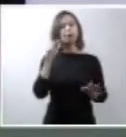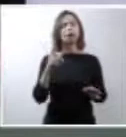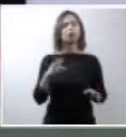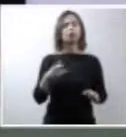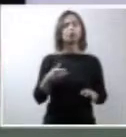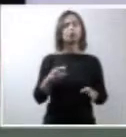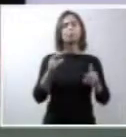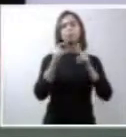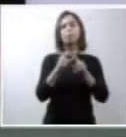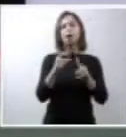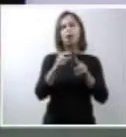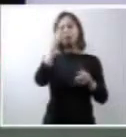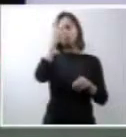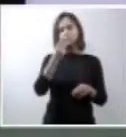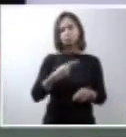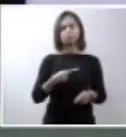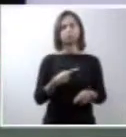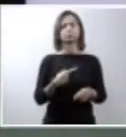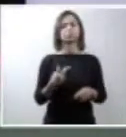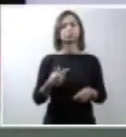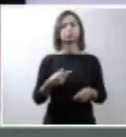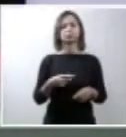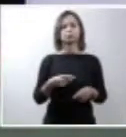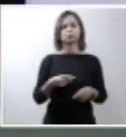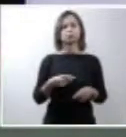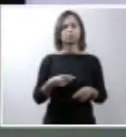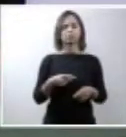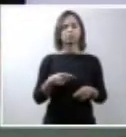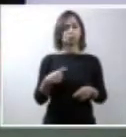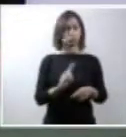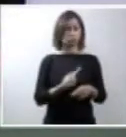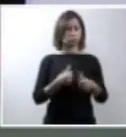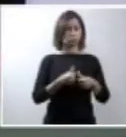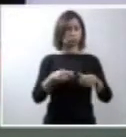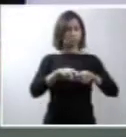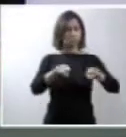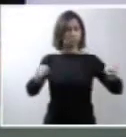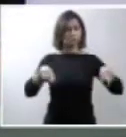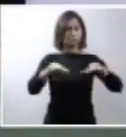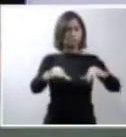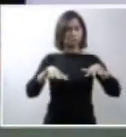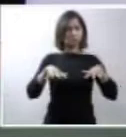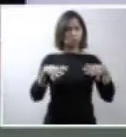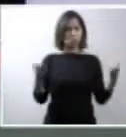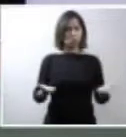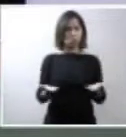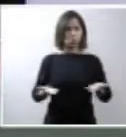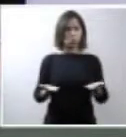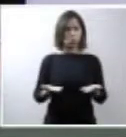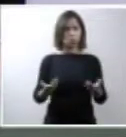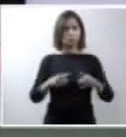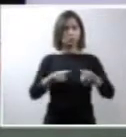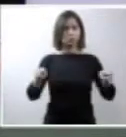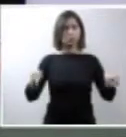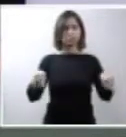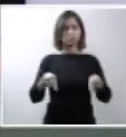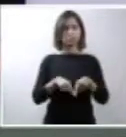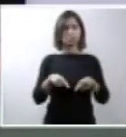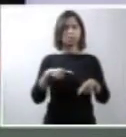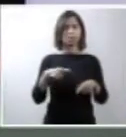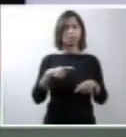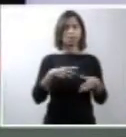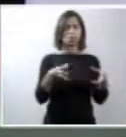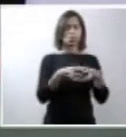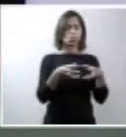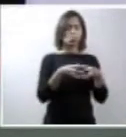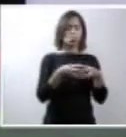colóquios reservados que estamos nesta sala, na sala de sessão da primeira